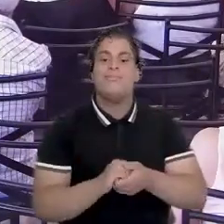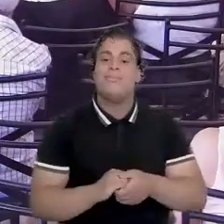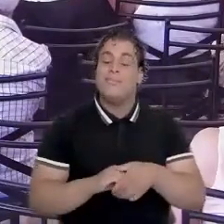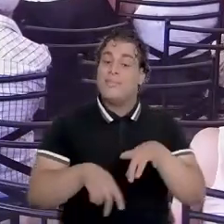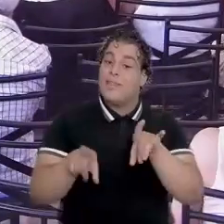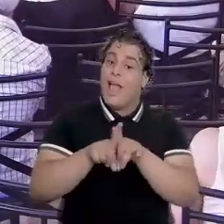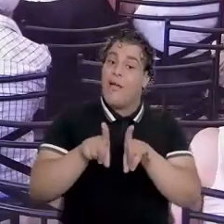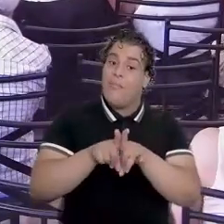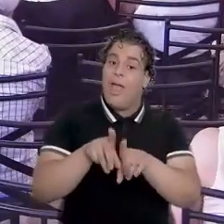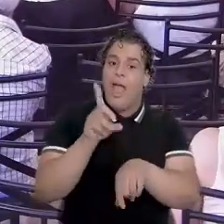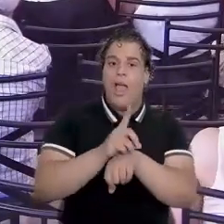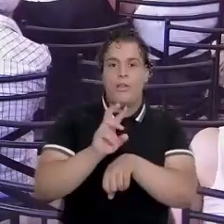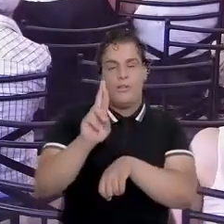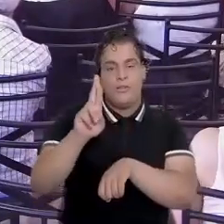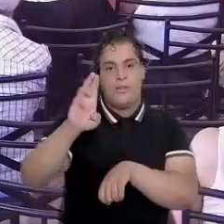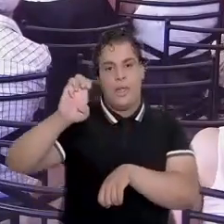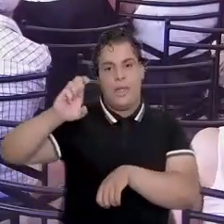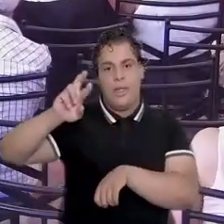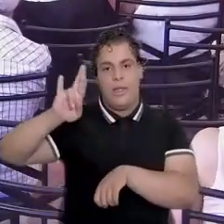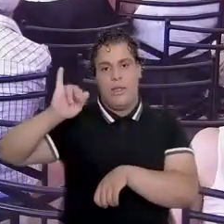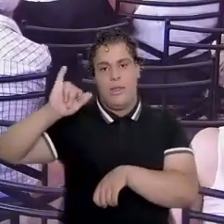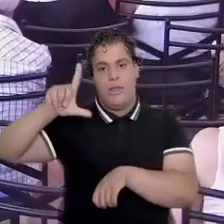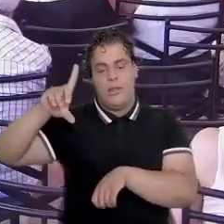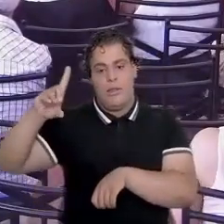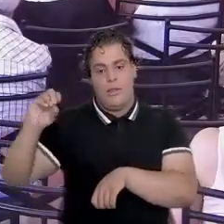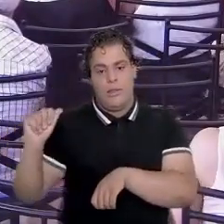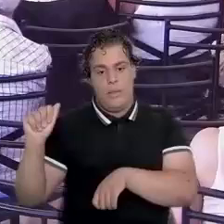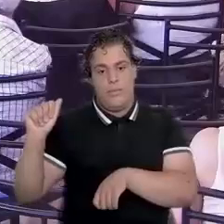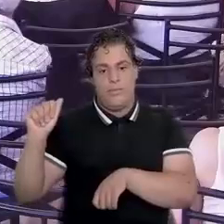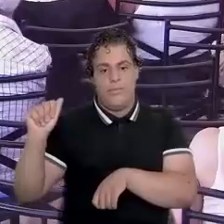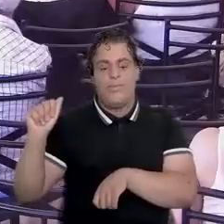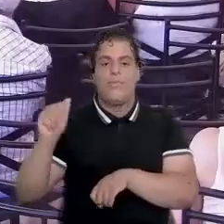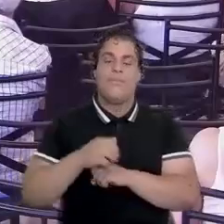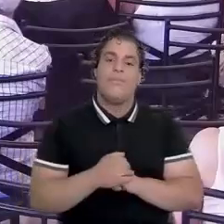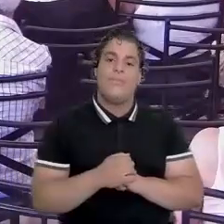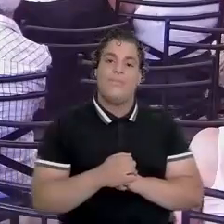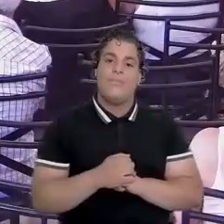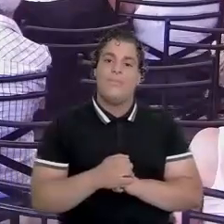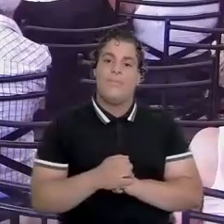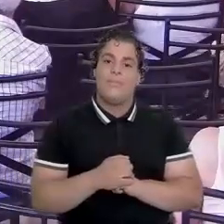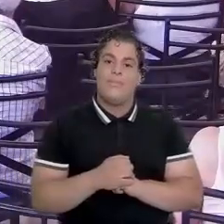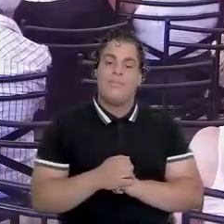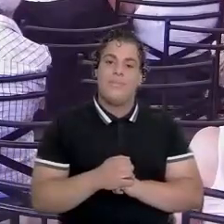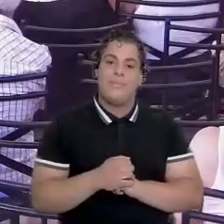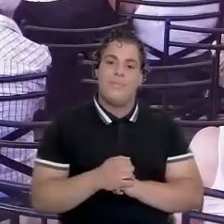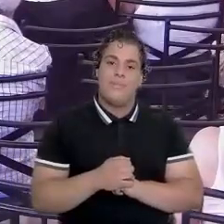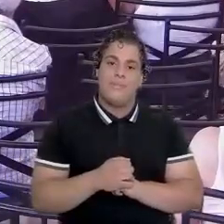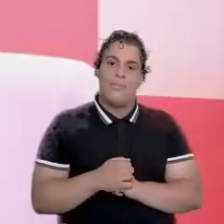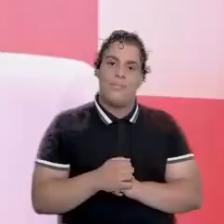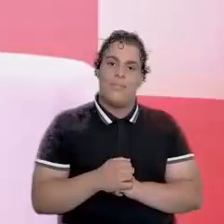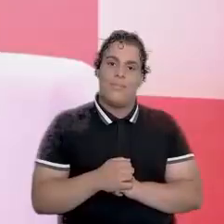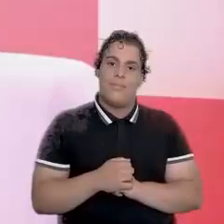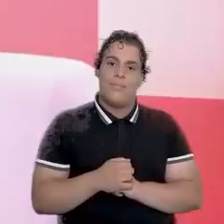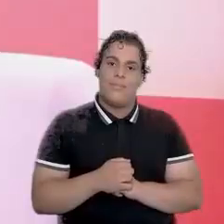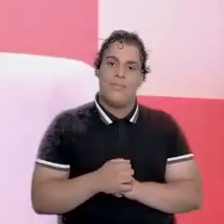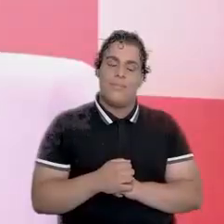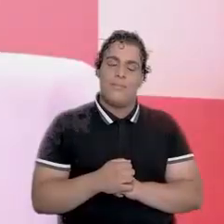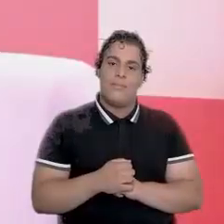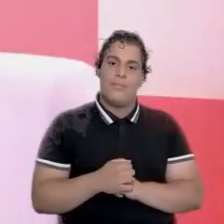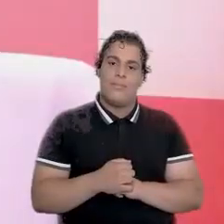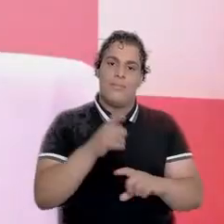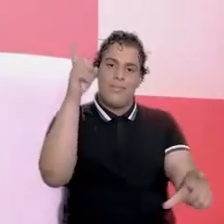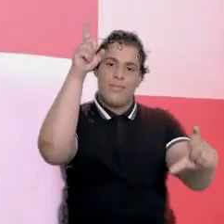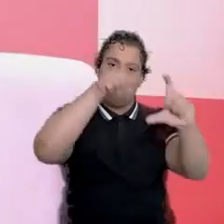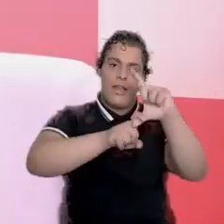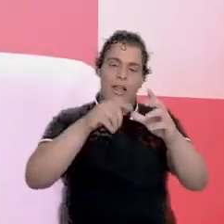Erilda, doutora Erilda França, eu tenho a honra que eles são membros